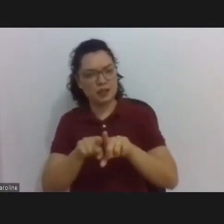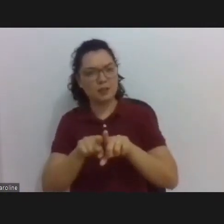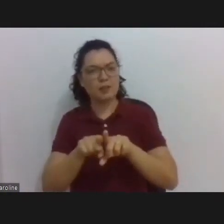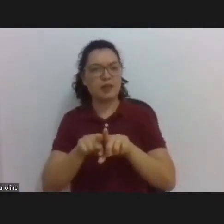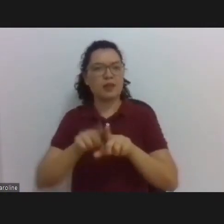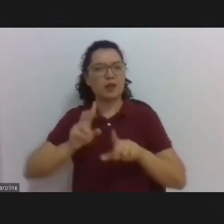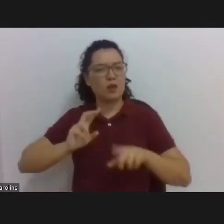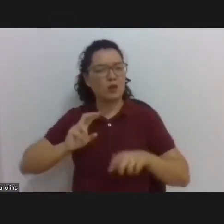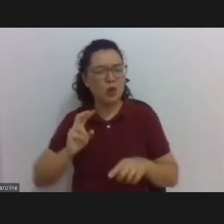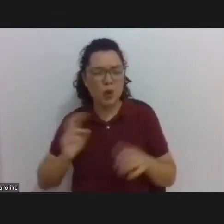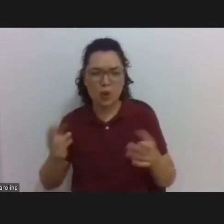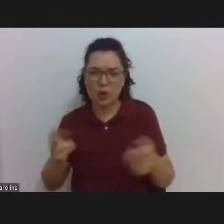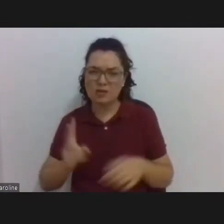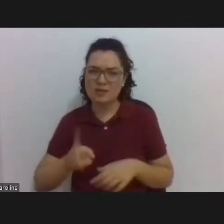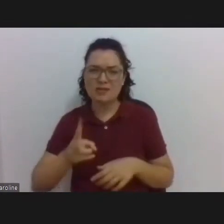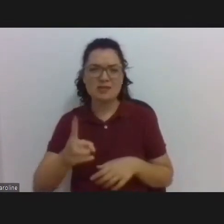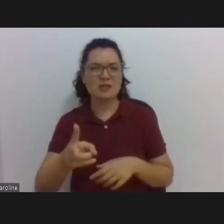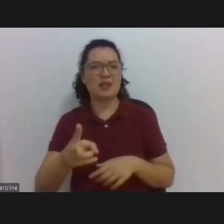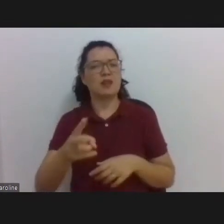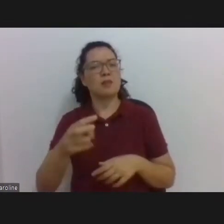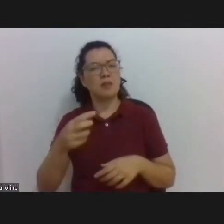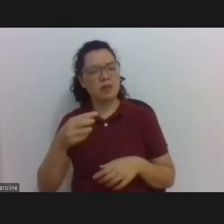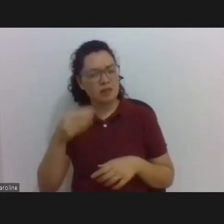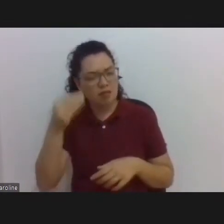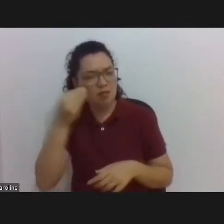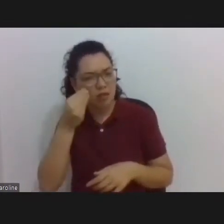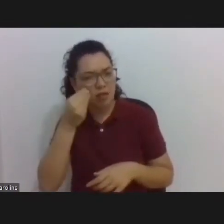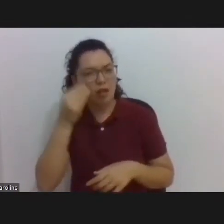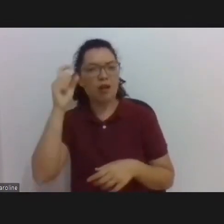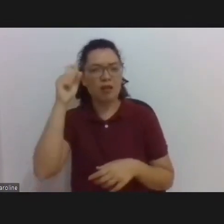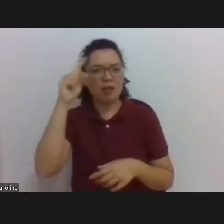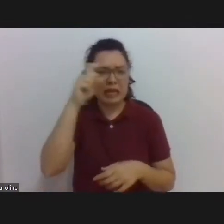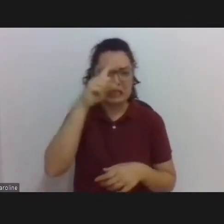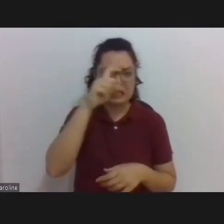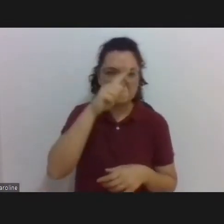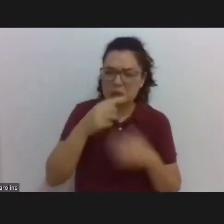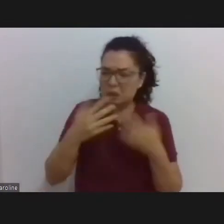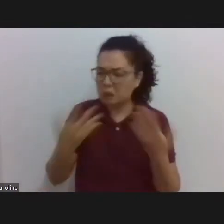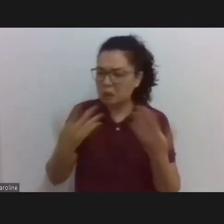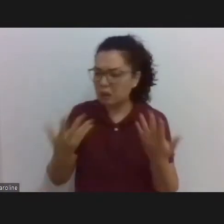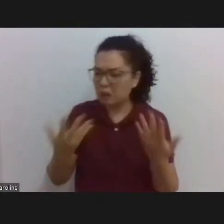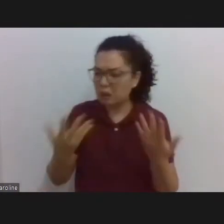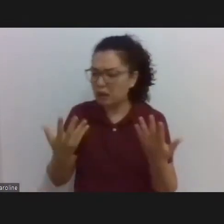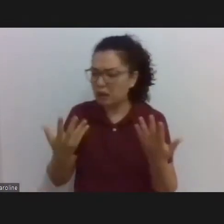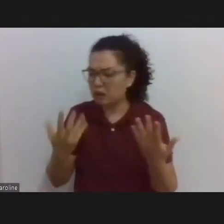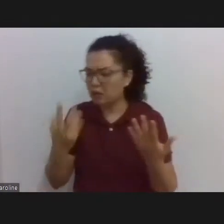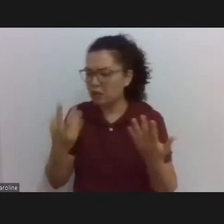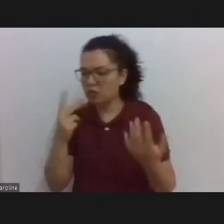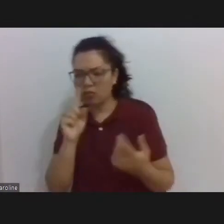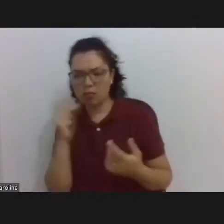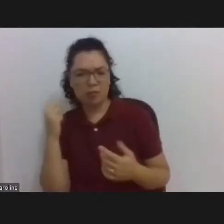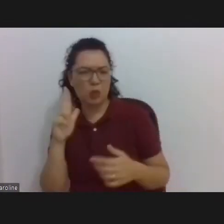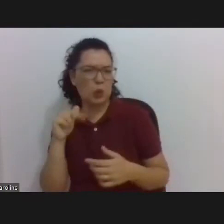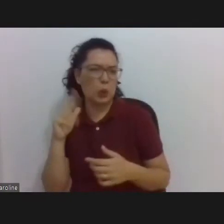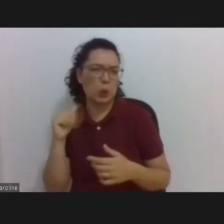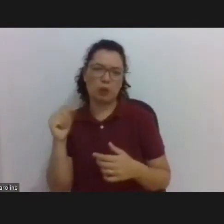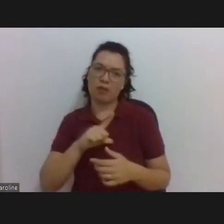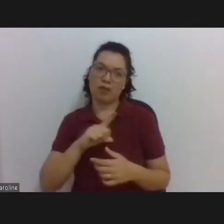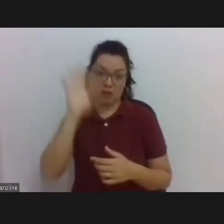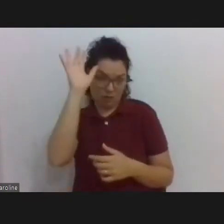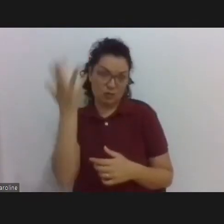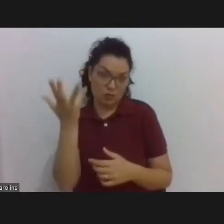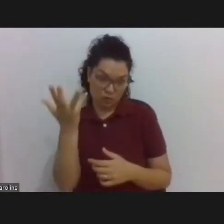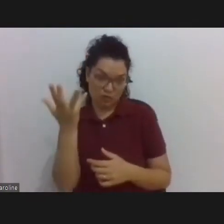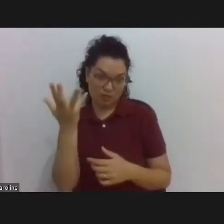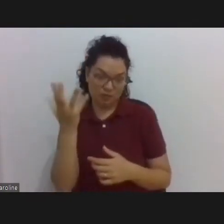difícil encontrar certezas, quando nada mais se parece como que era antes. Os 436